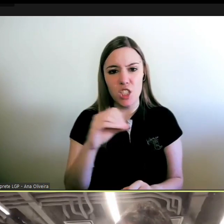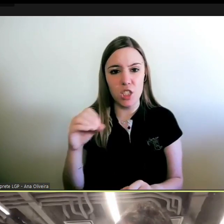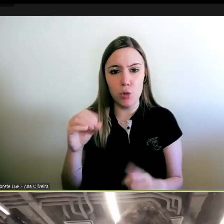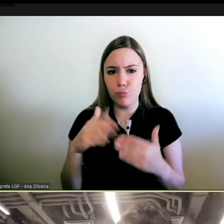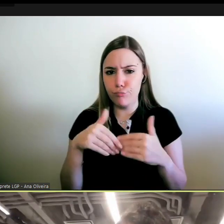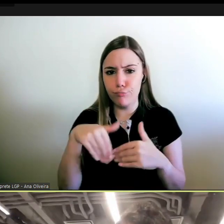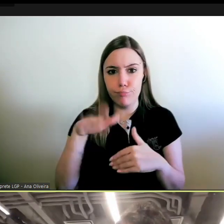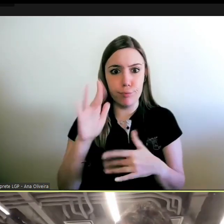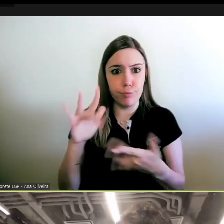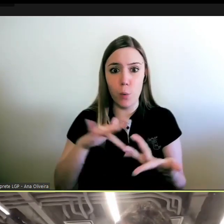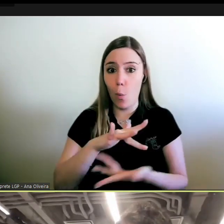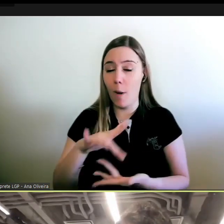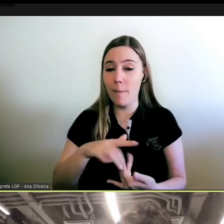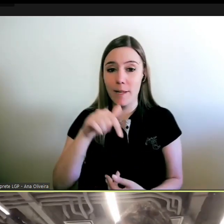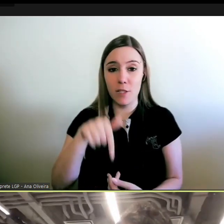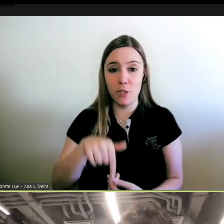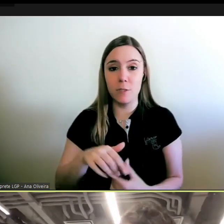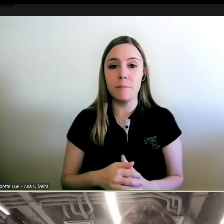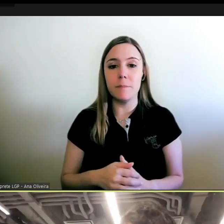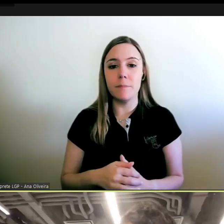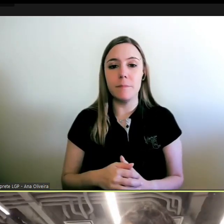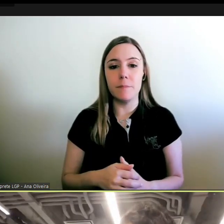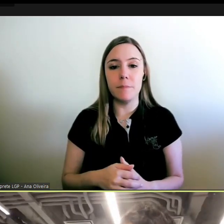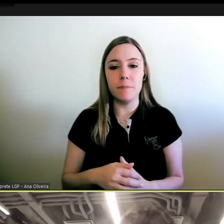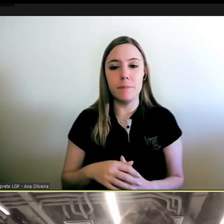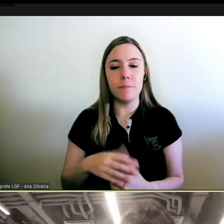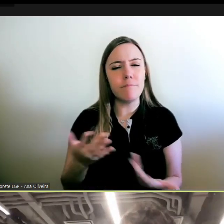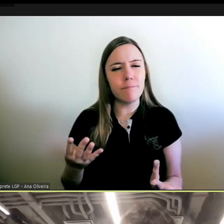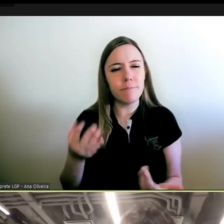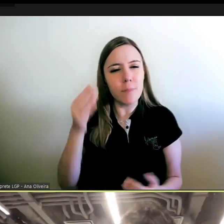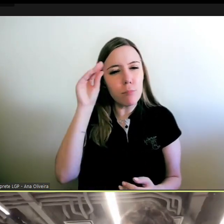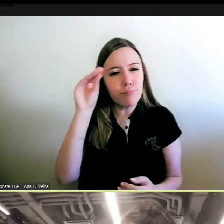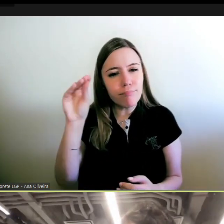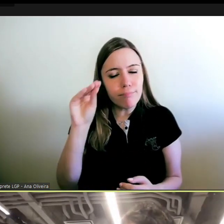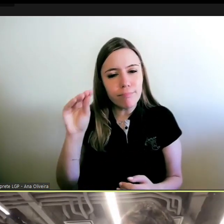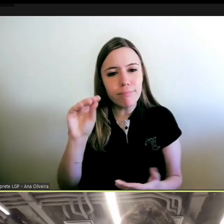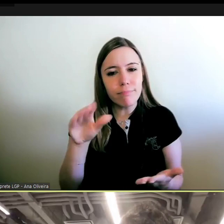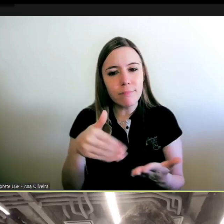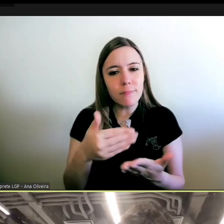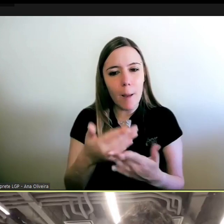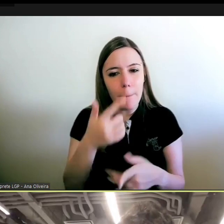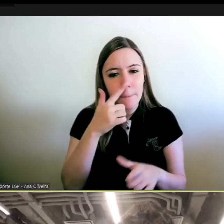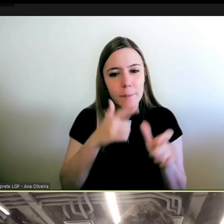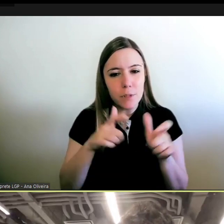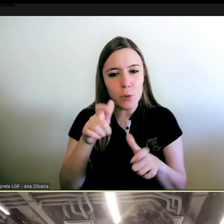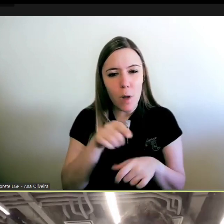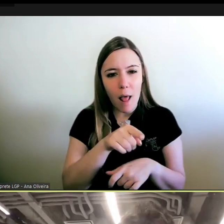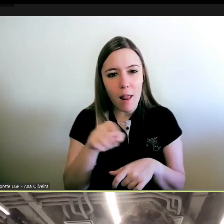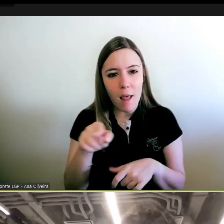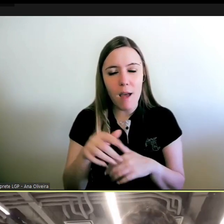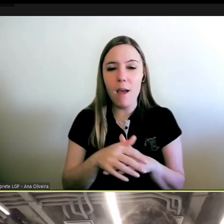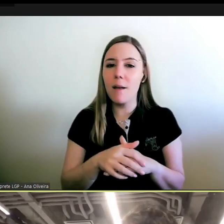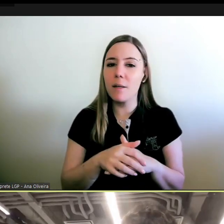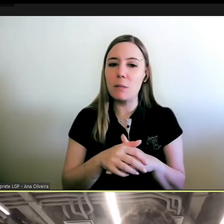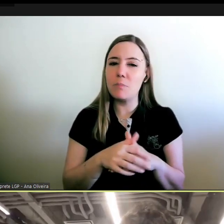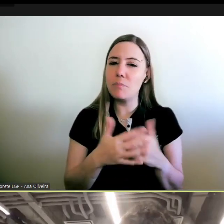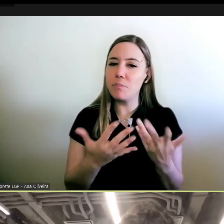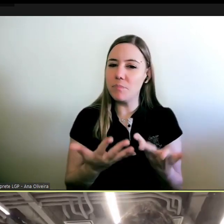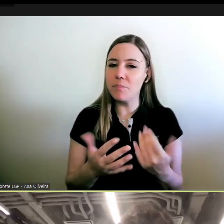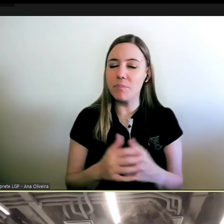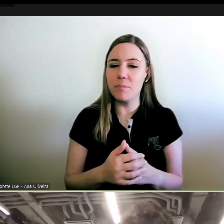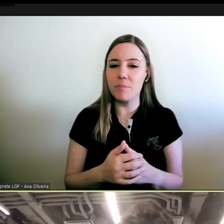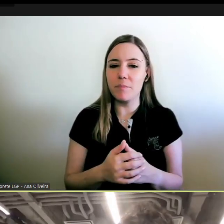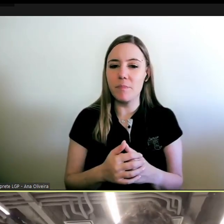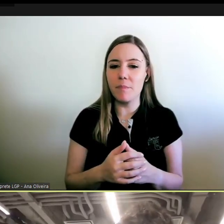neste webinar, que recomendação é que daria a quem nos está a seguir para um pequeno